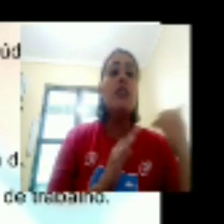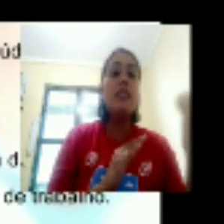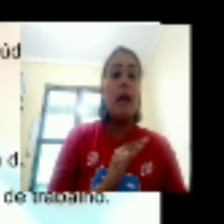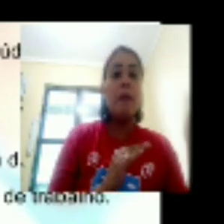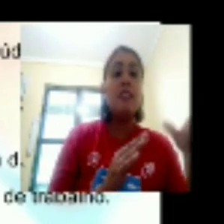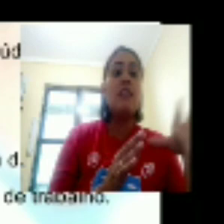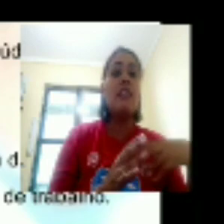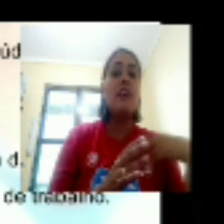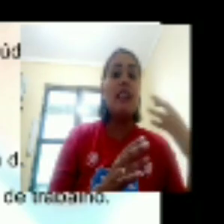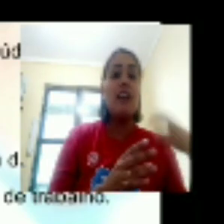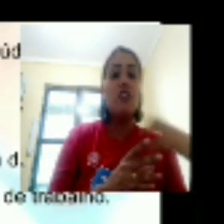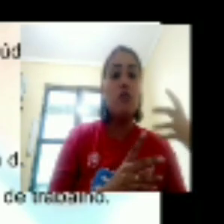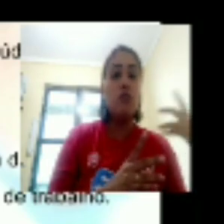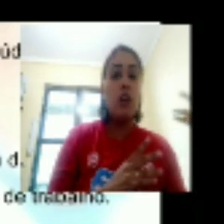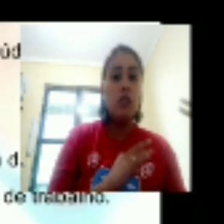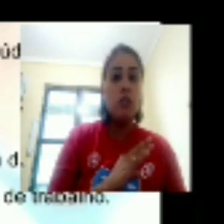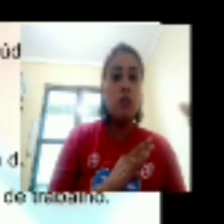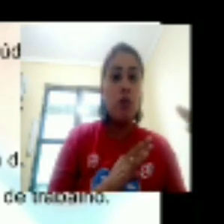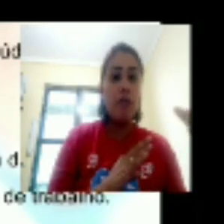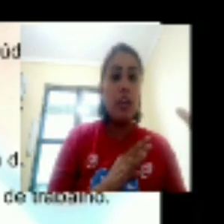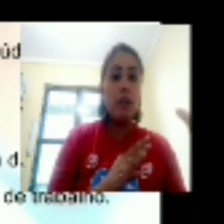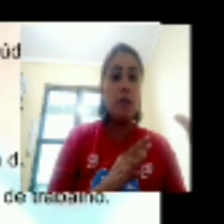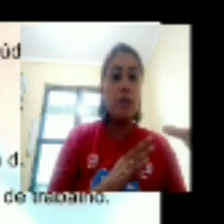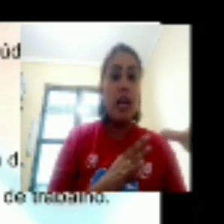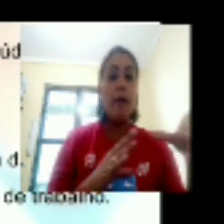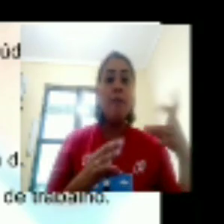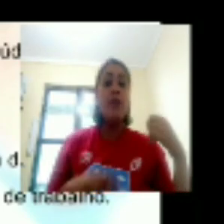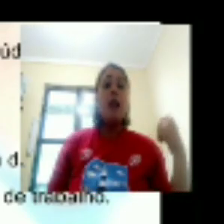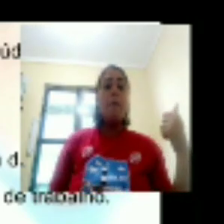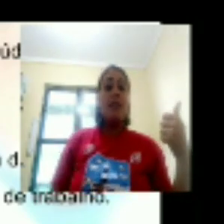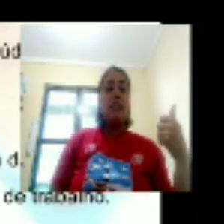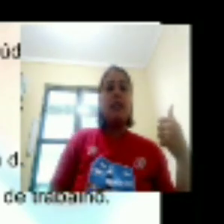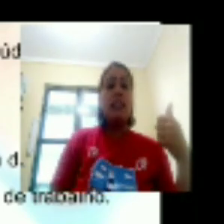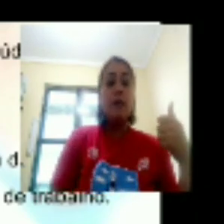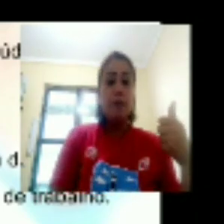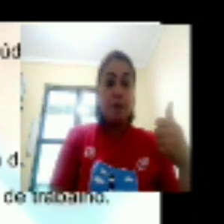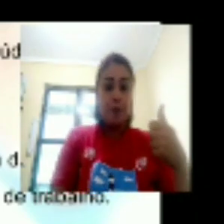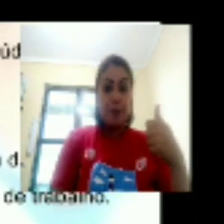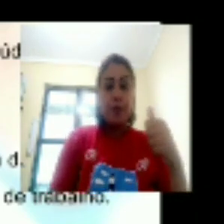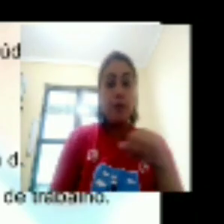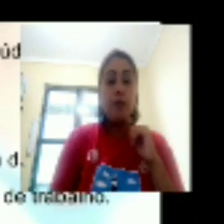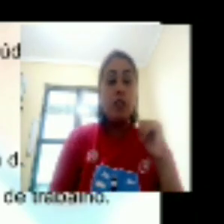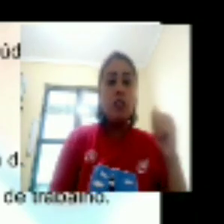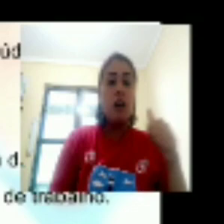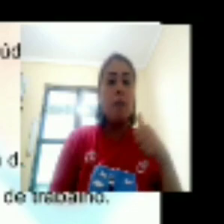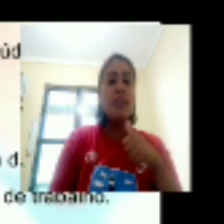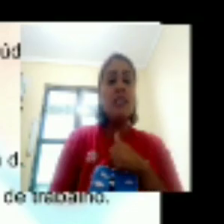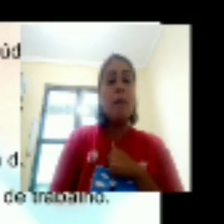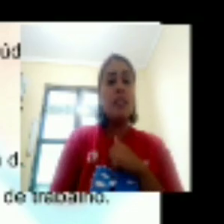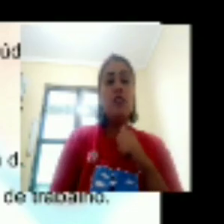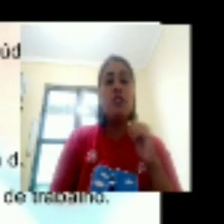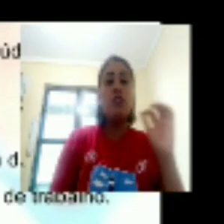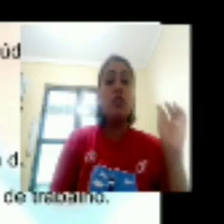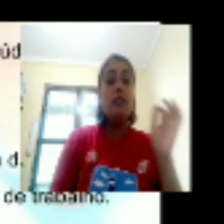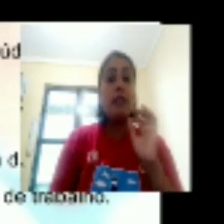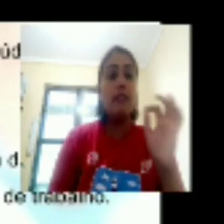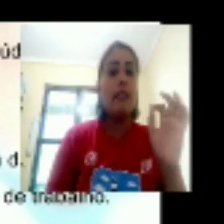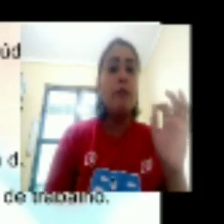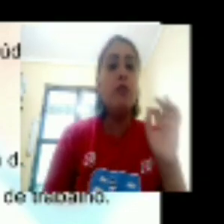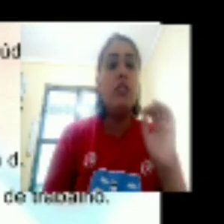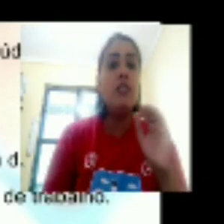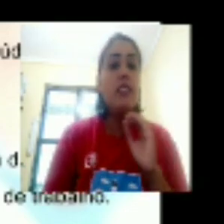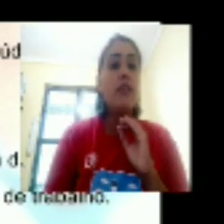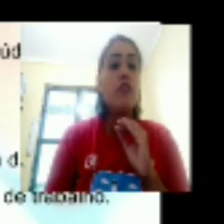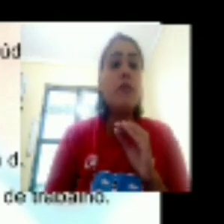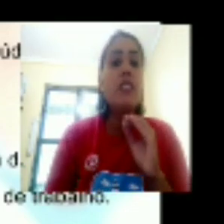tinha, dependia da ajuda do governo, tá? Mas aí, somente a partir dos anos